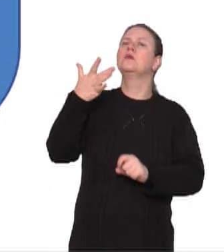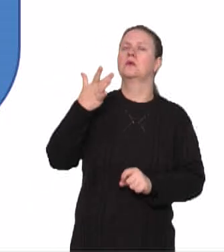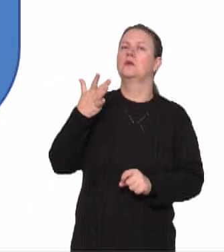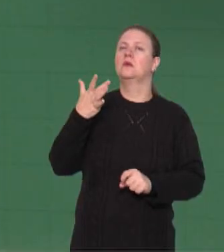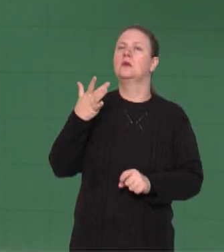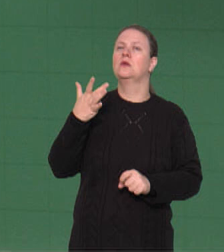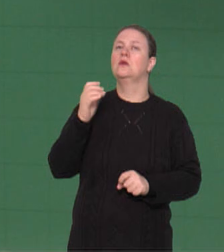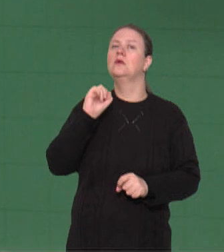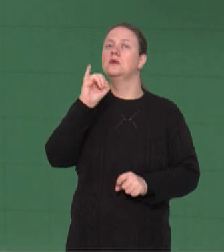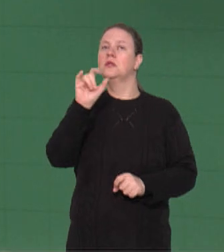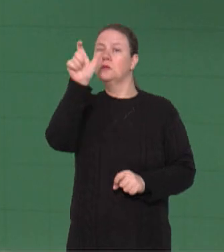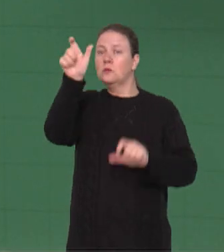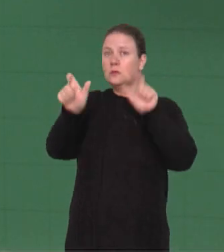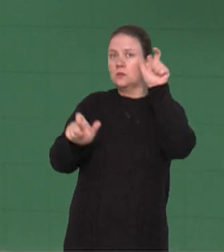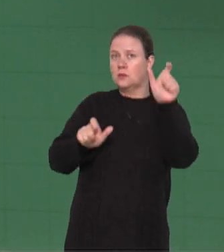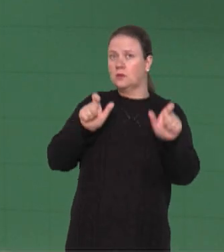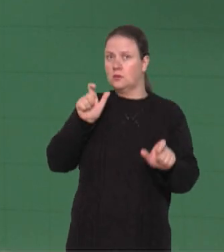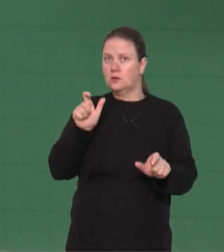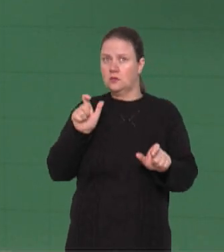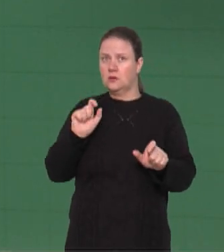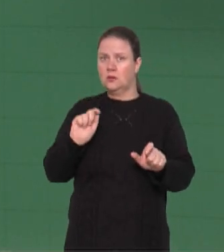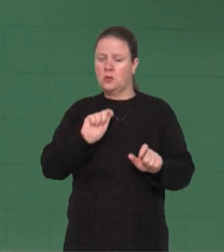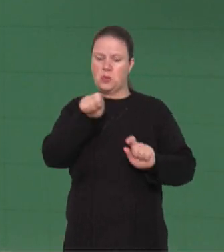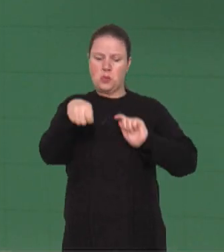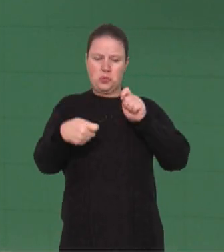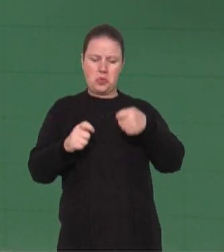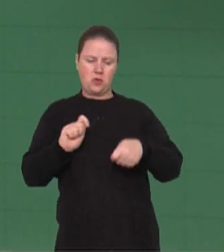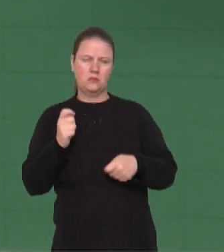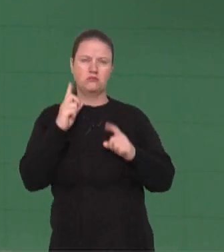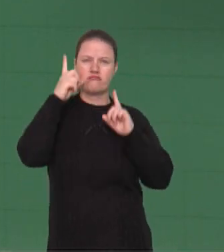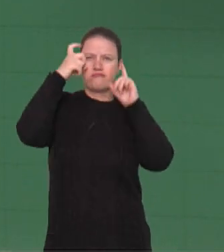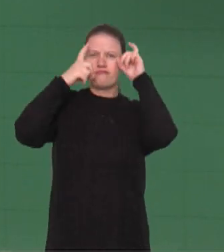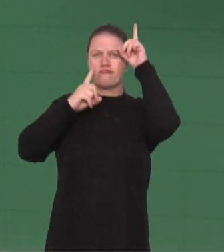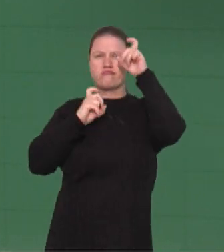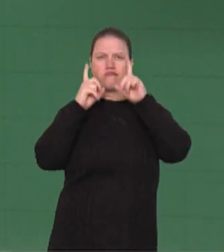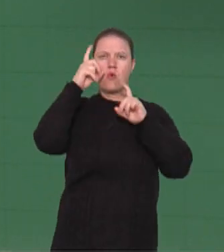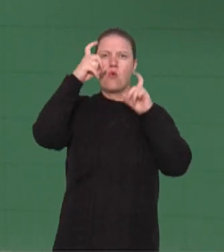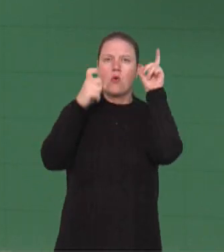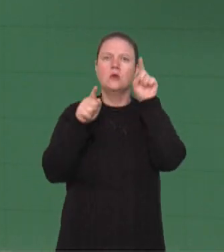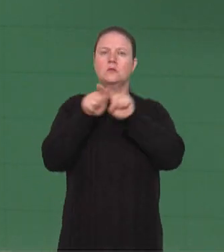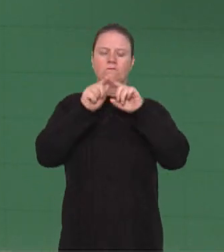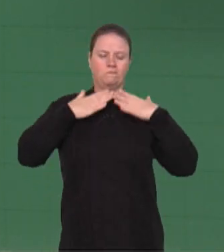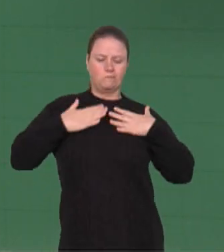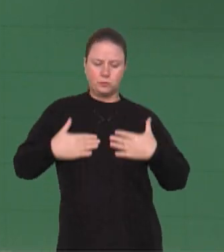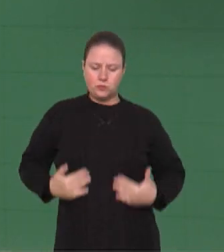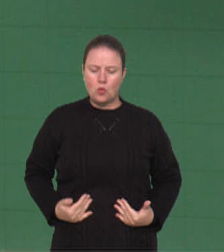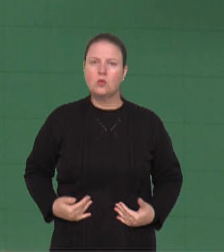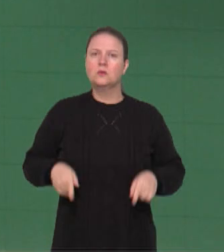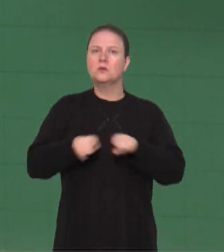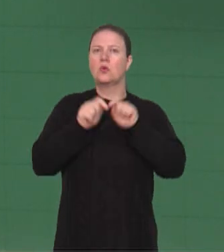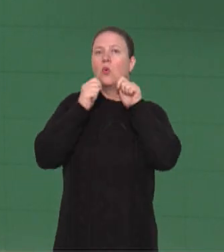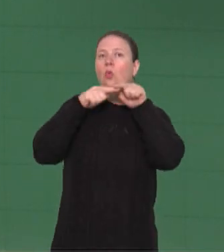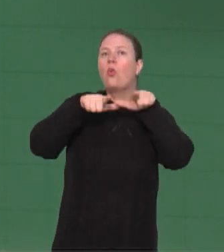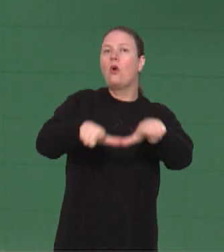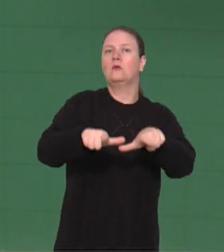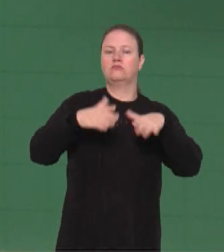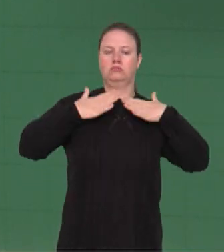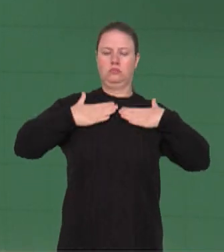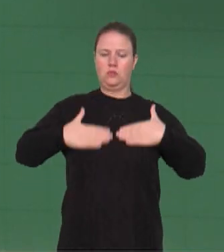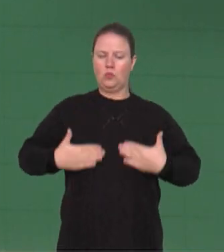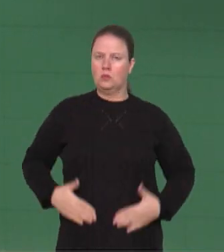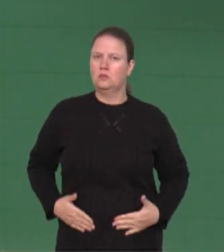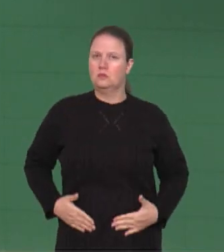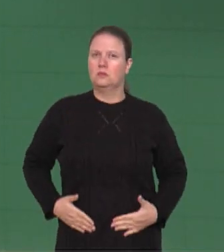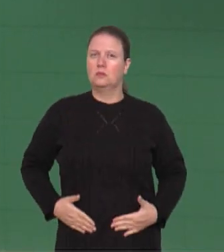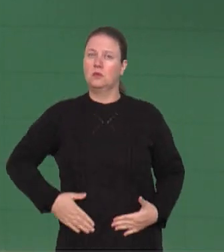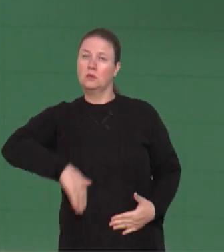também pelas gesticulações, pelas expressões faciais, corporais, né? A linguagem corporal é